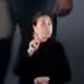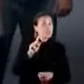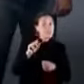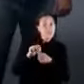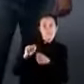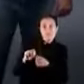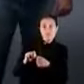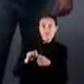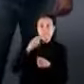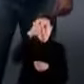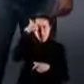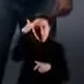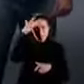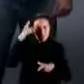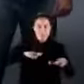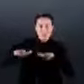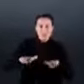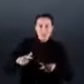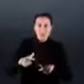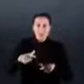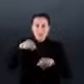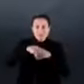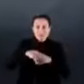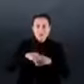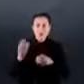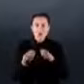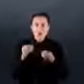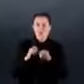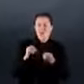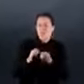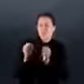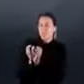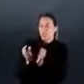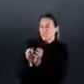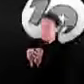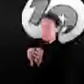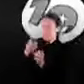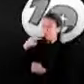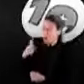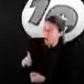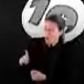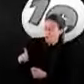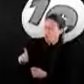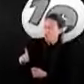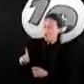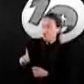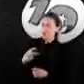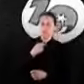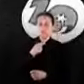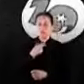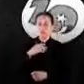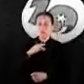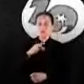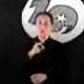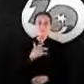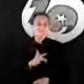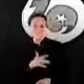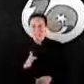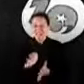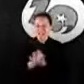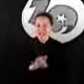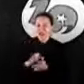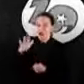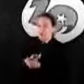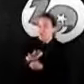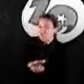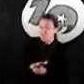Um prefeito que não trate os servidores como Duarte trata os seus subordinados. Uma equipe de merda, uma equipe de merda. Eu não posso ter